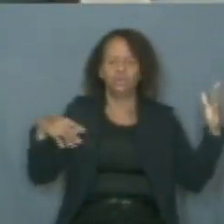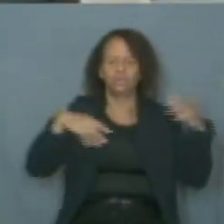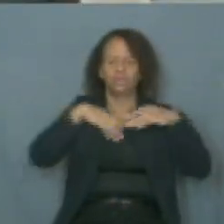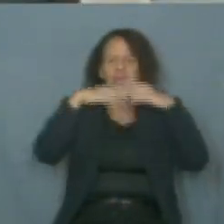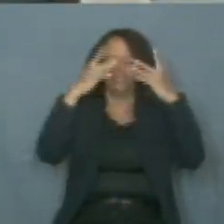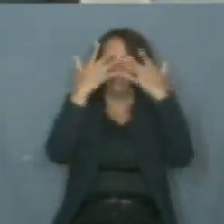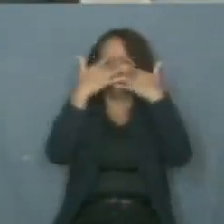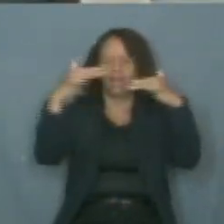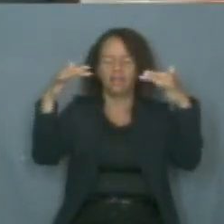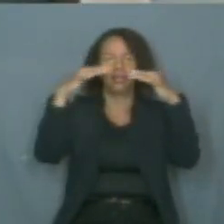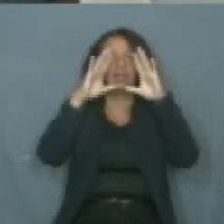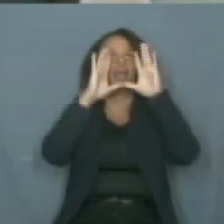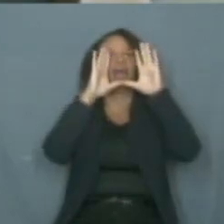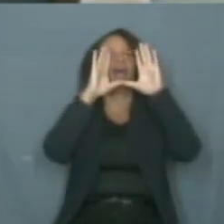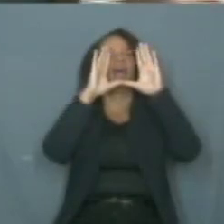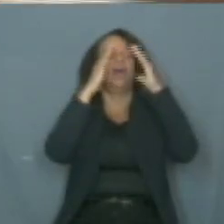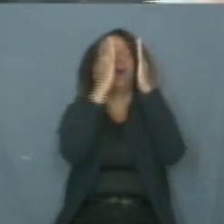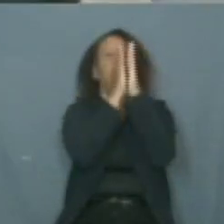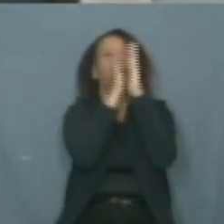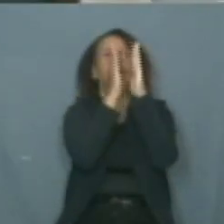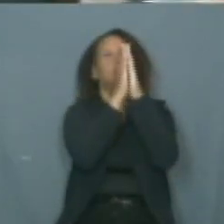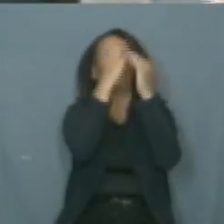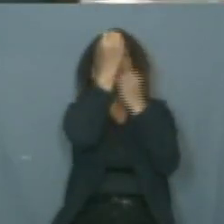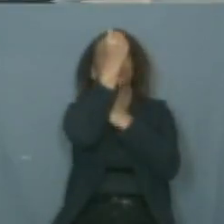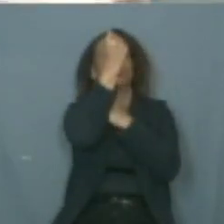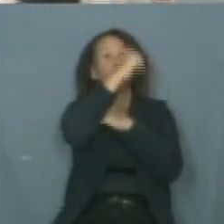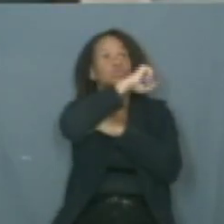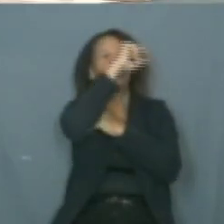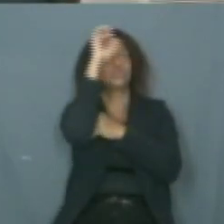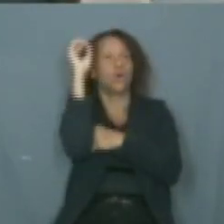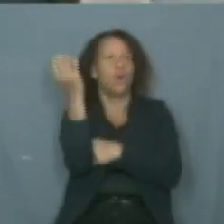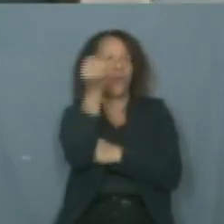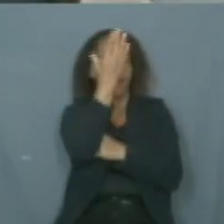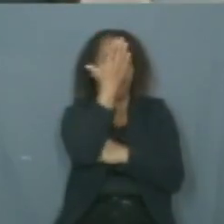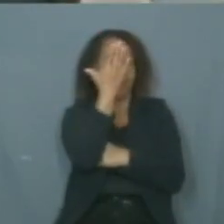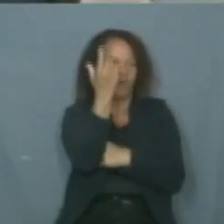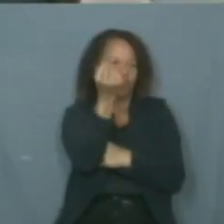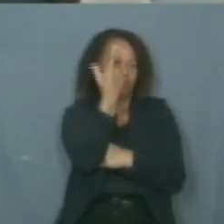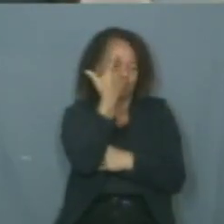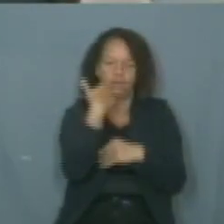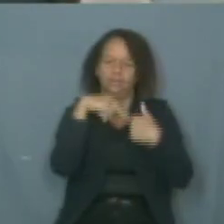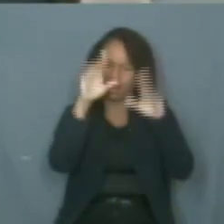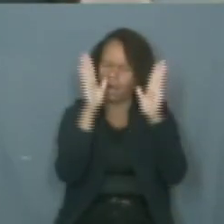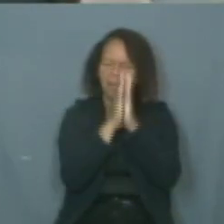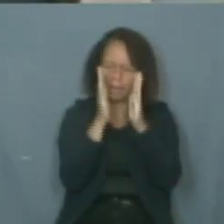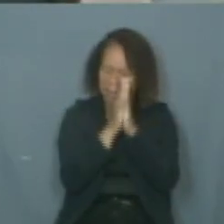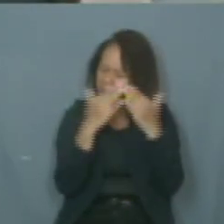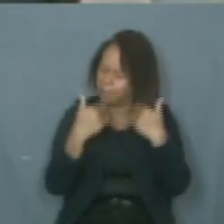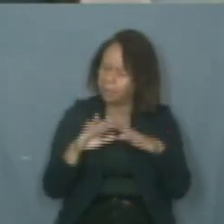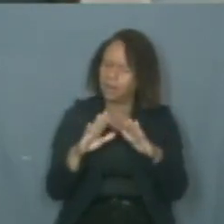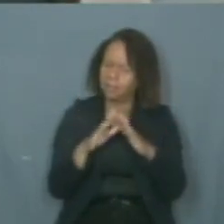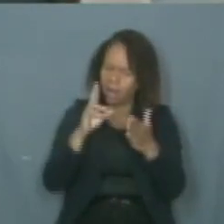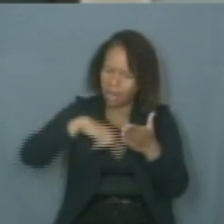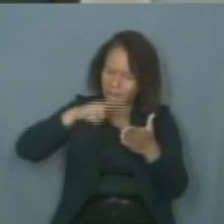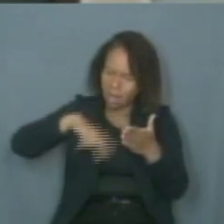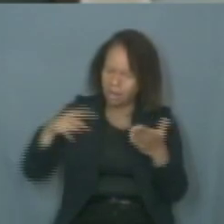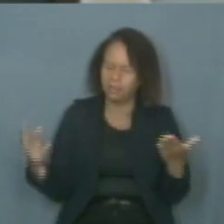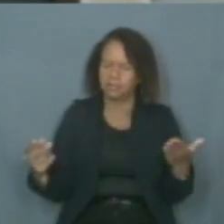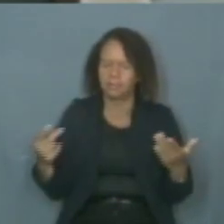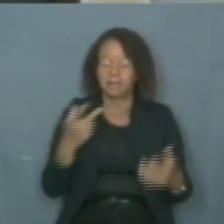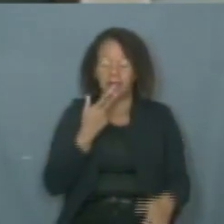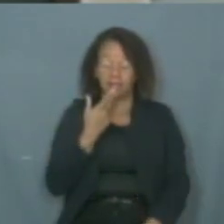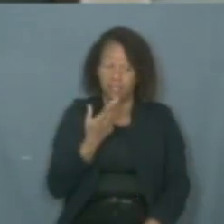que refletem o sol. Não tem problema, vá lá, pega os cristais e fique lá. Não tem problema não. Mas toda vez que se